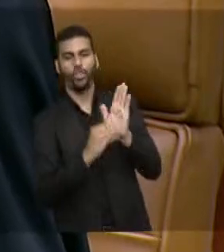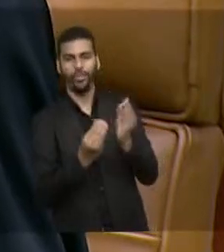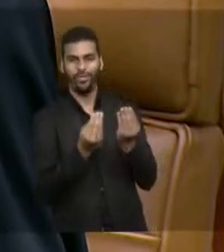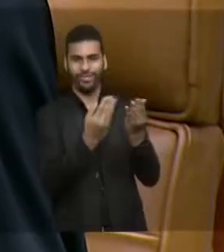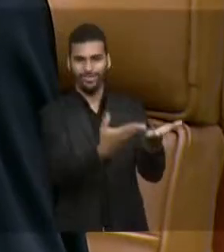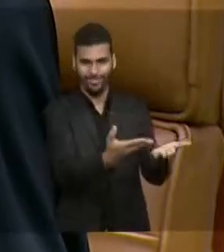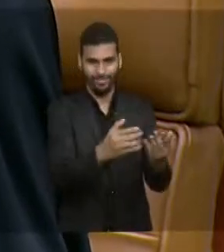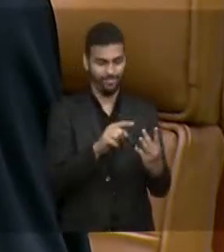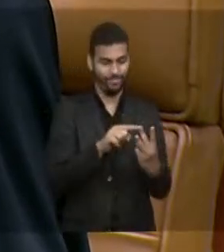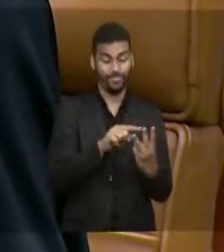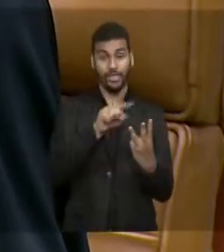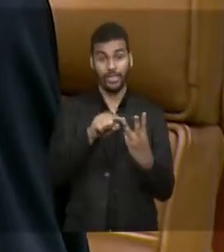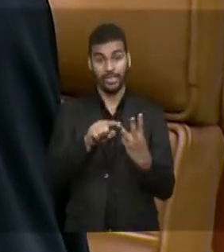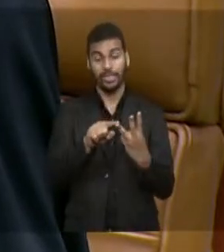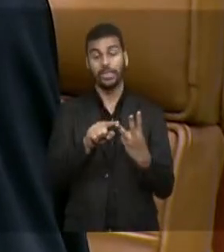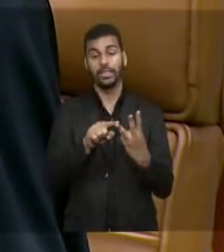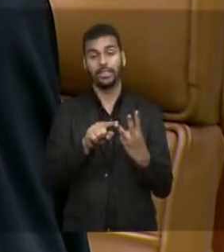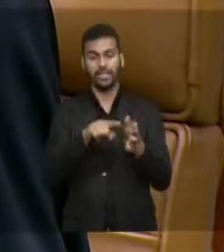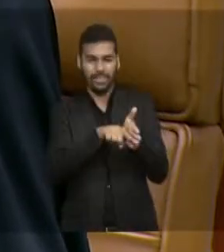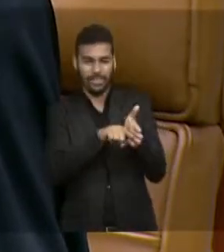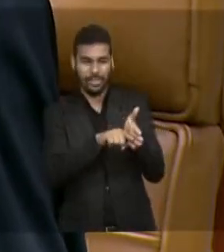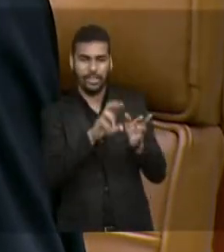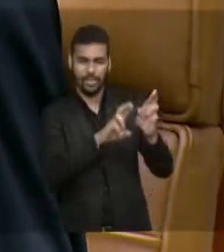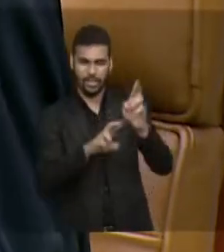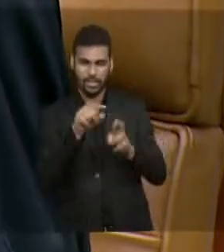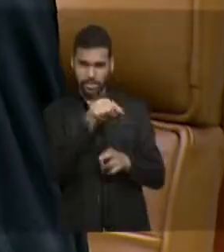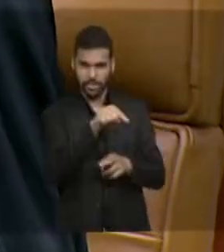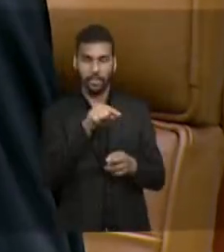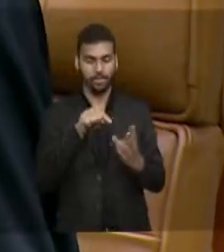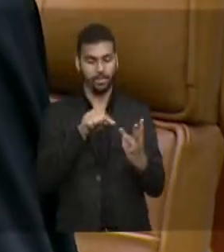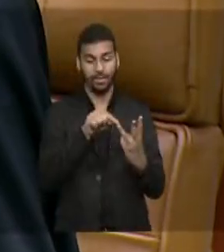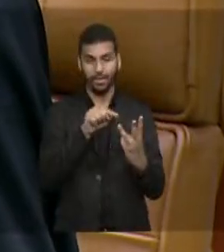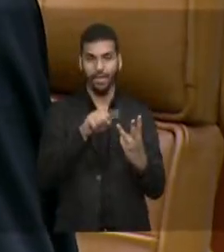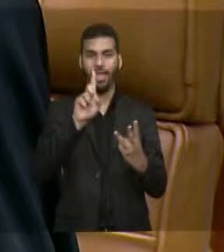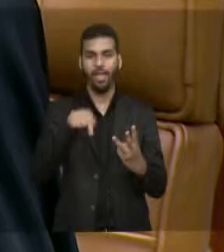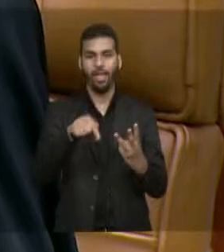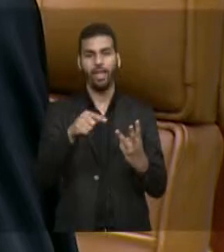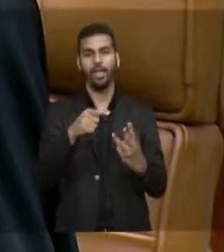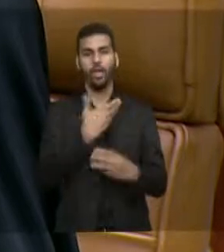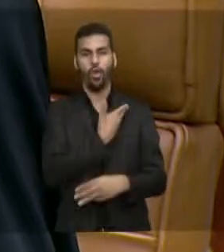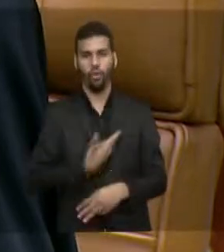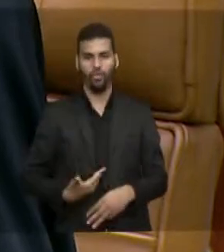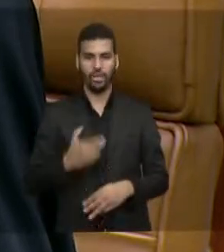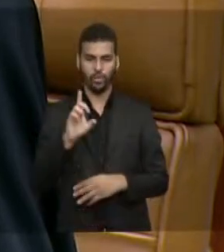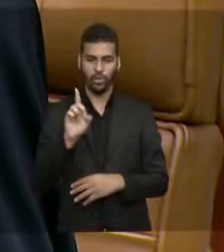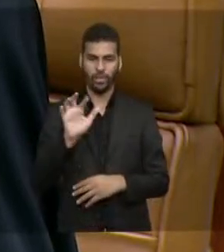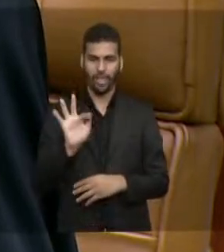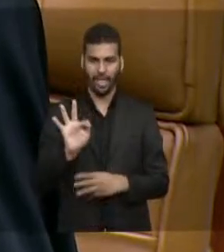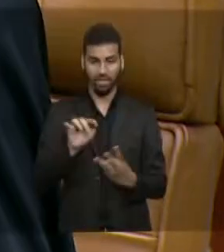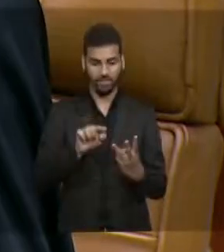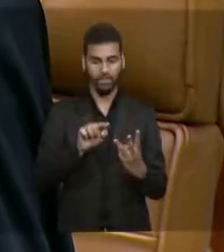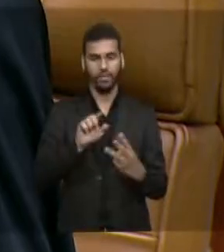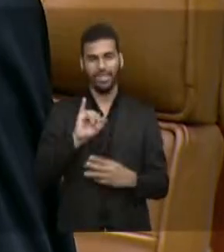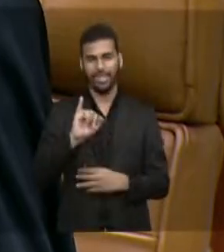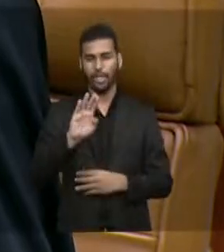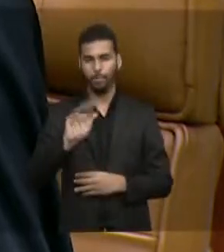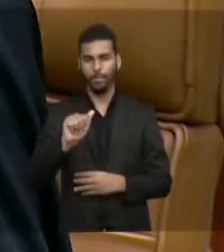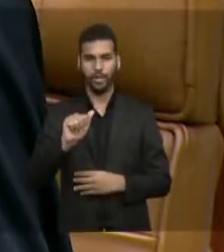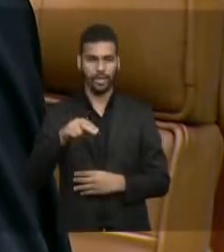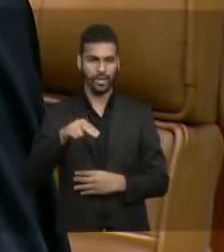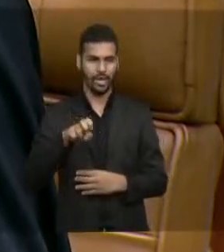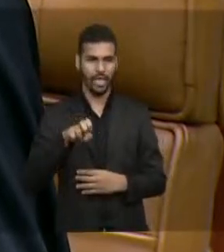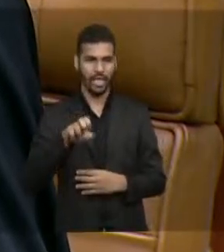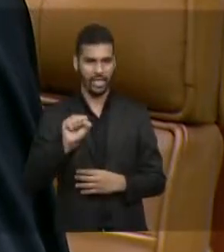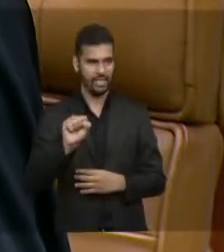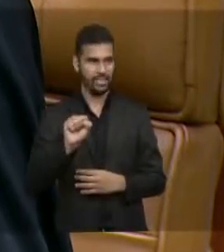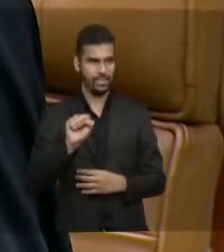o sétimo inquérito o sétimo foi em relação ao governador do distrito rito Federal Ibanez Rocha ao